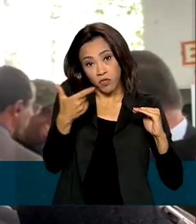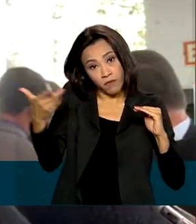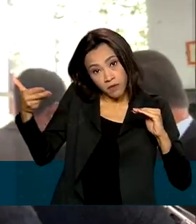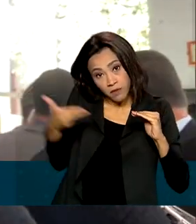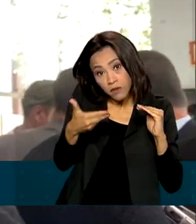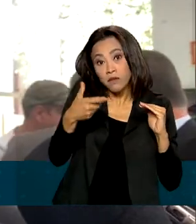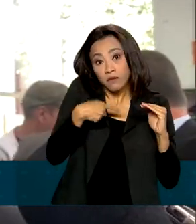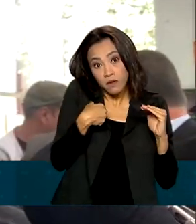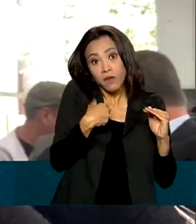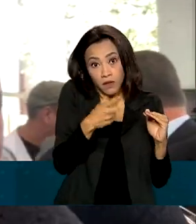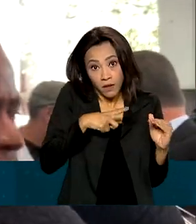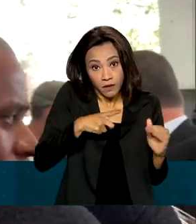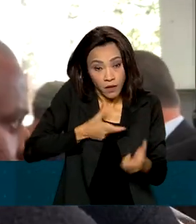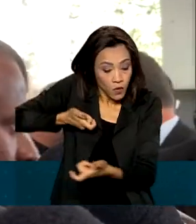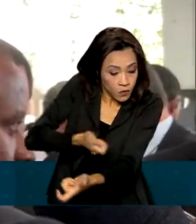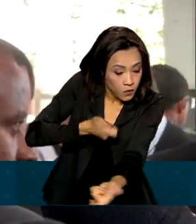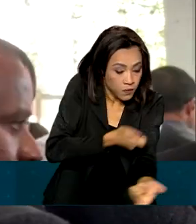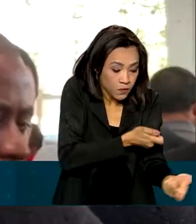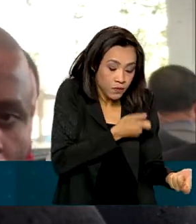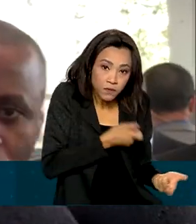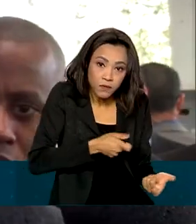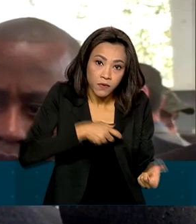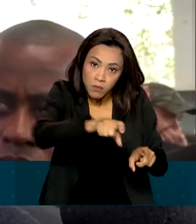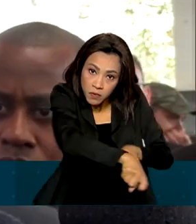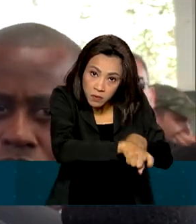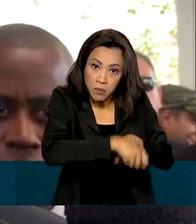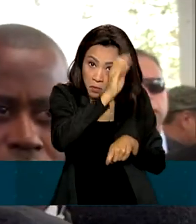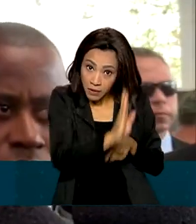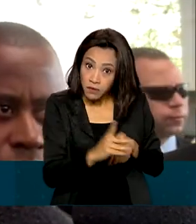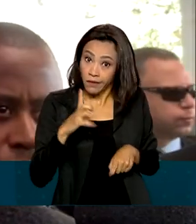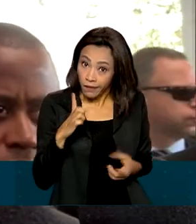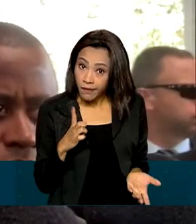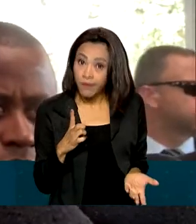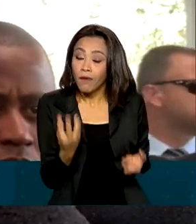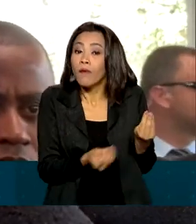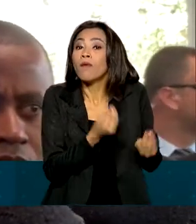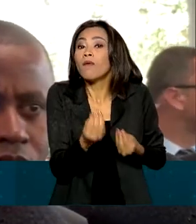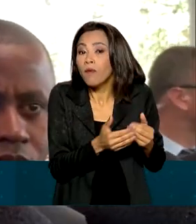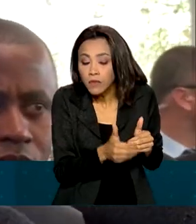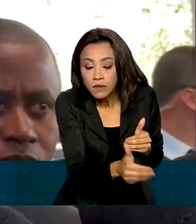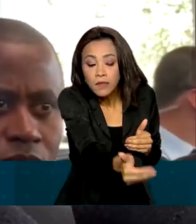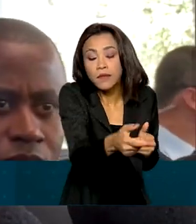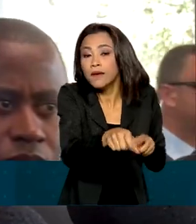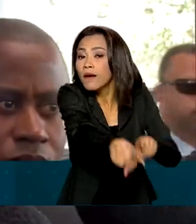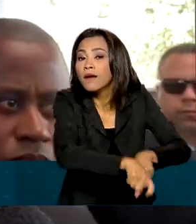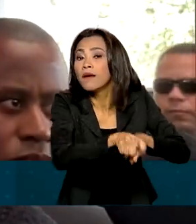Como é que estaria o nosso produto do campo? Como é que estaria